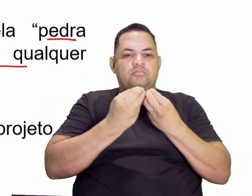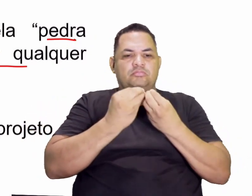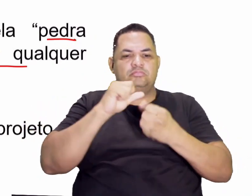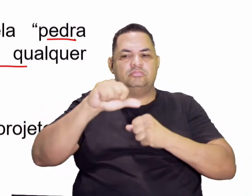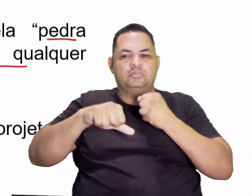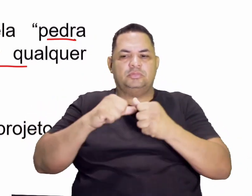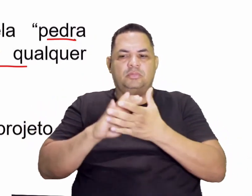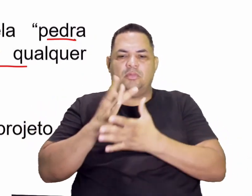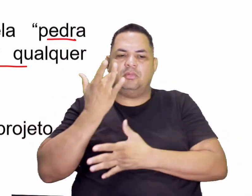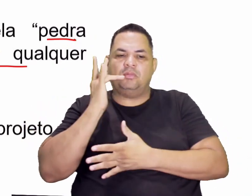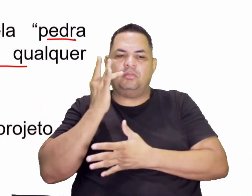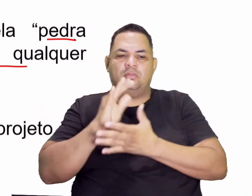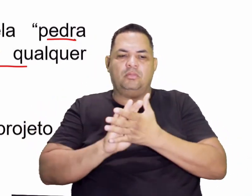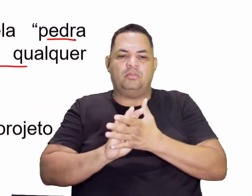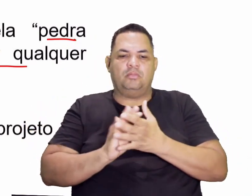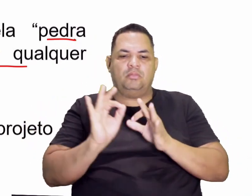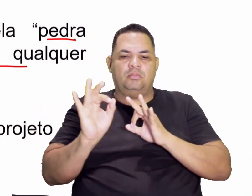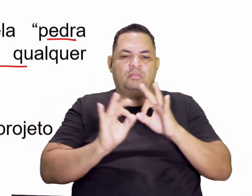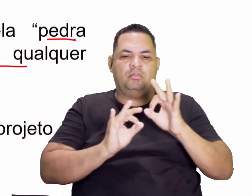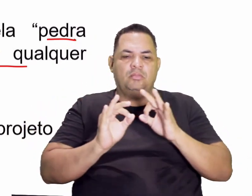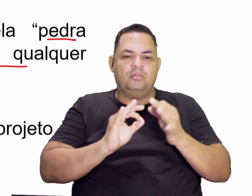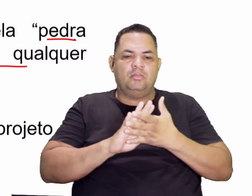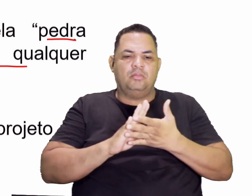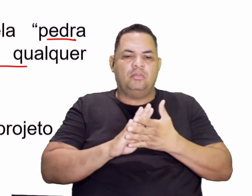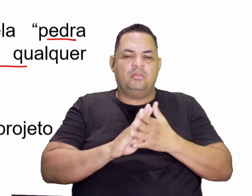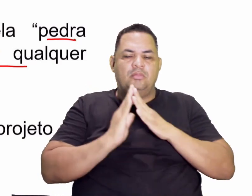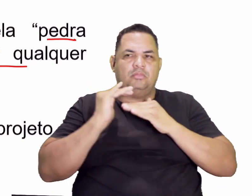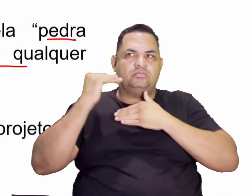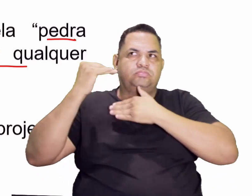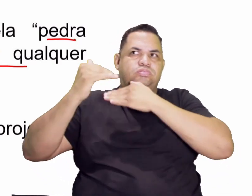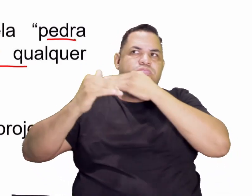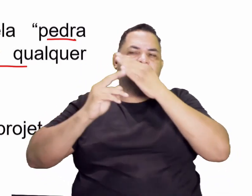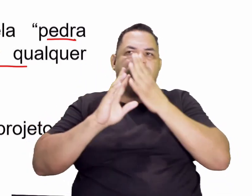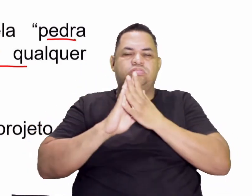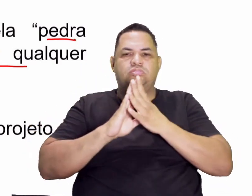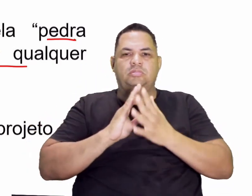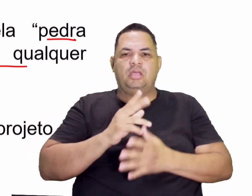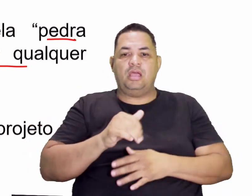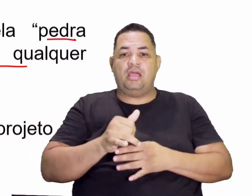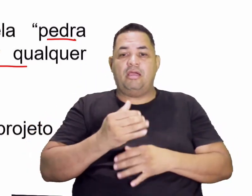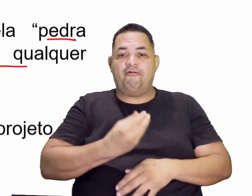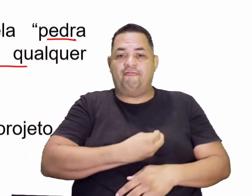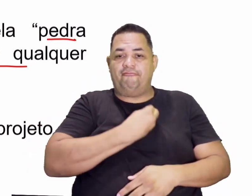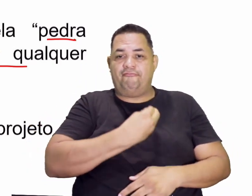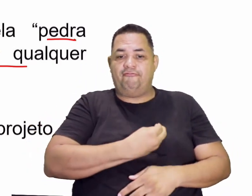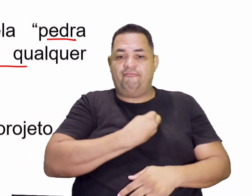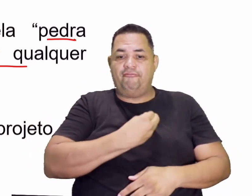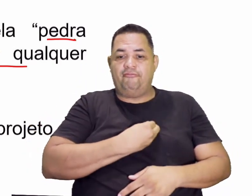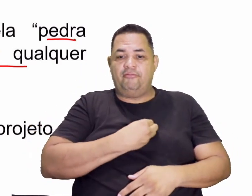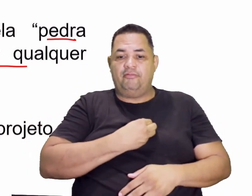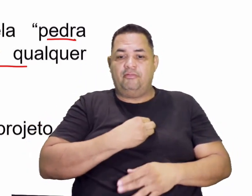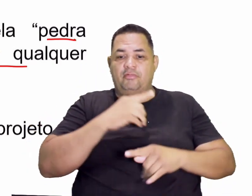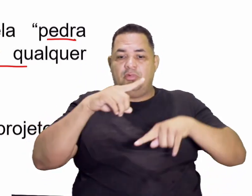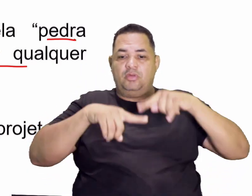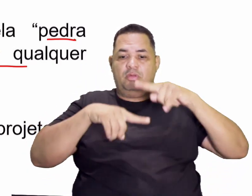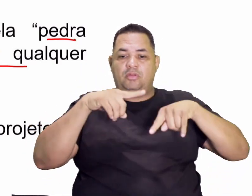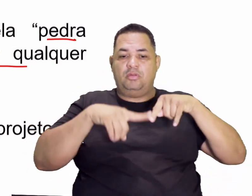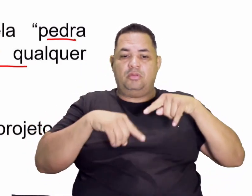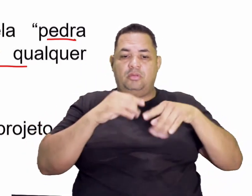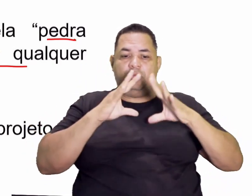ouro. O elixir da longa vida foi outro projeto na alquimia medieval. Então tá aí, gente. É